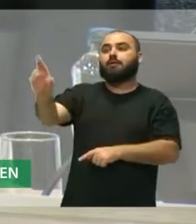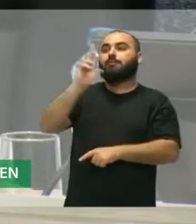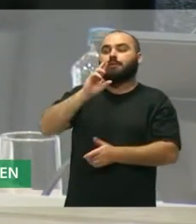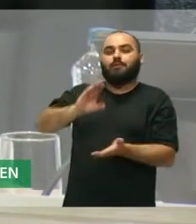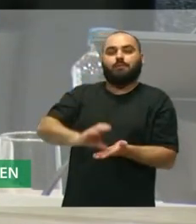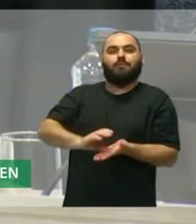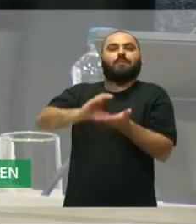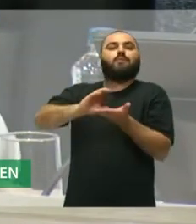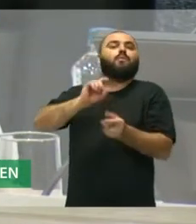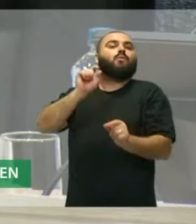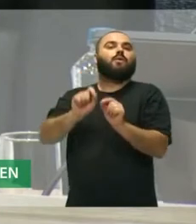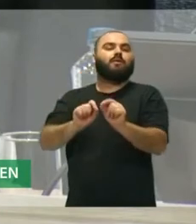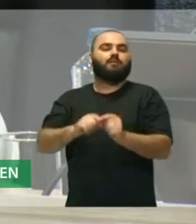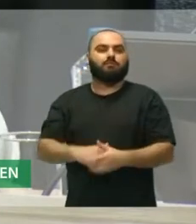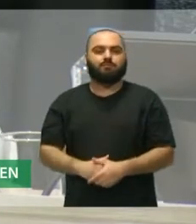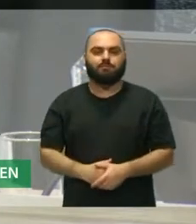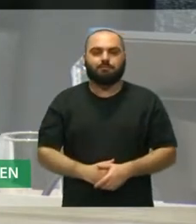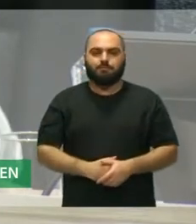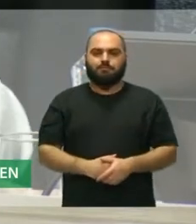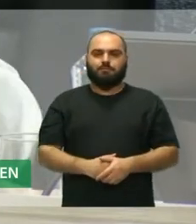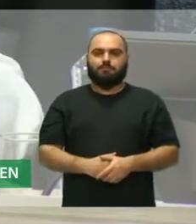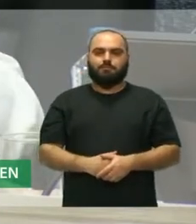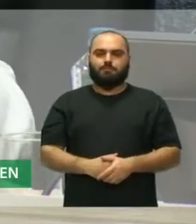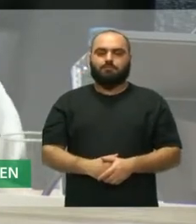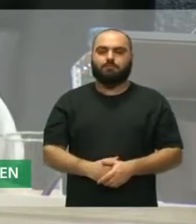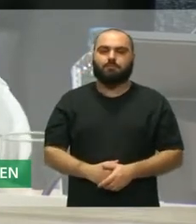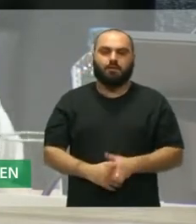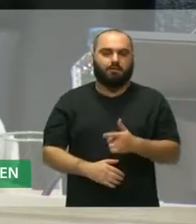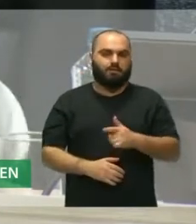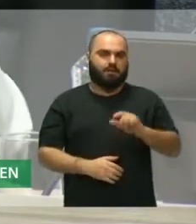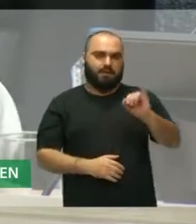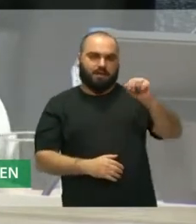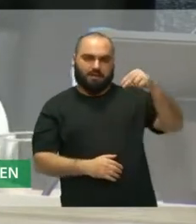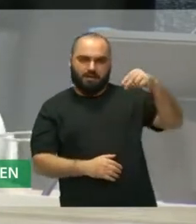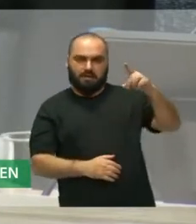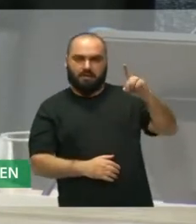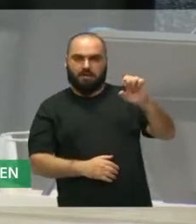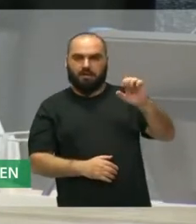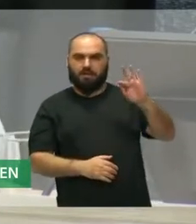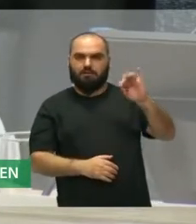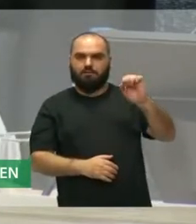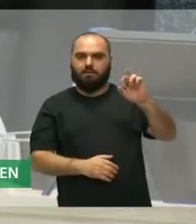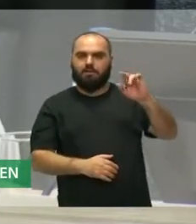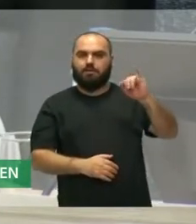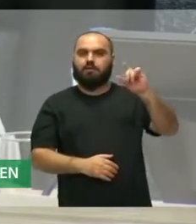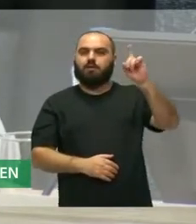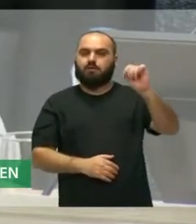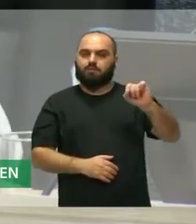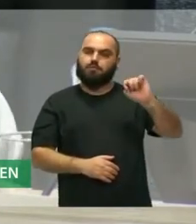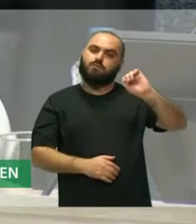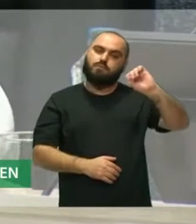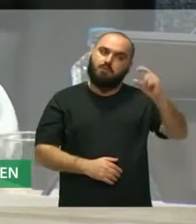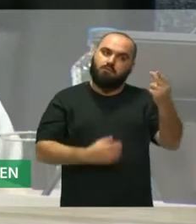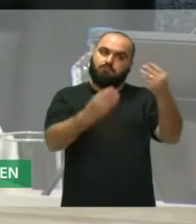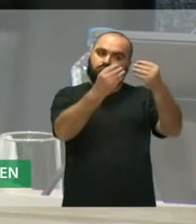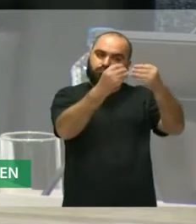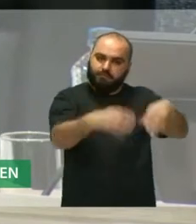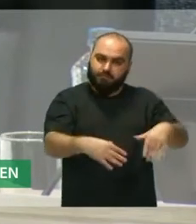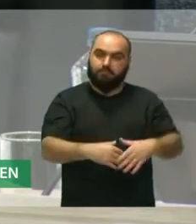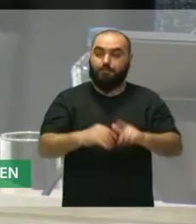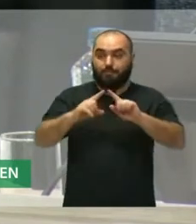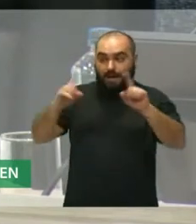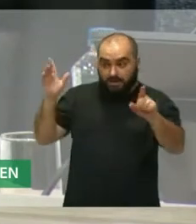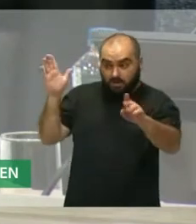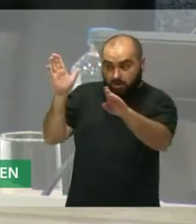Comusa é que foi indeferido, que não, e prejudicado. E nós, depois de receber